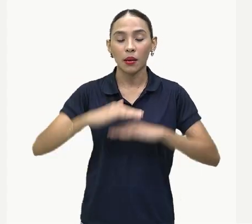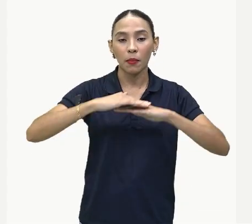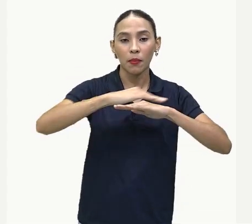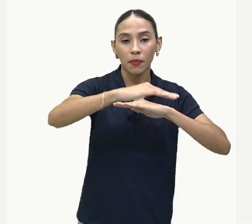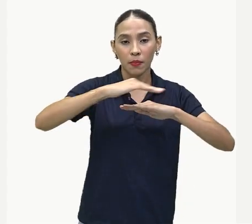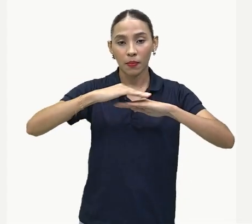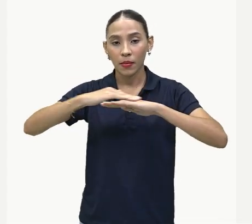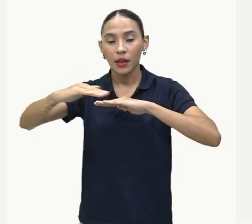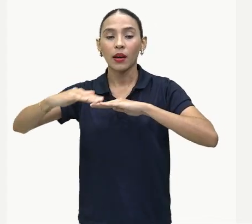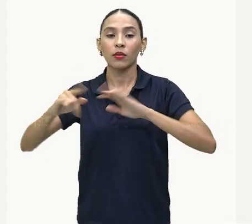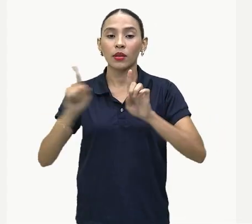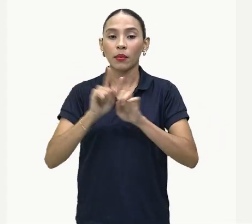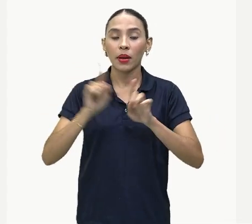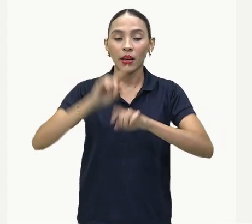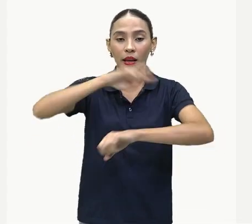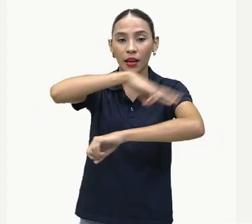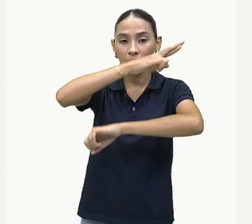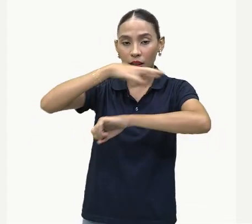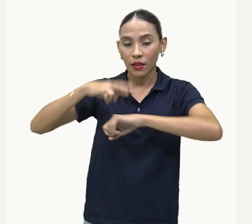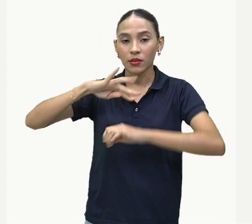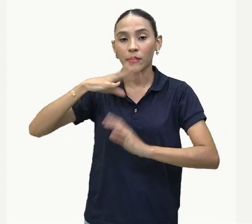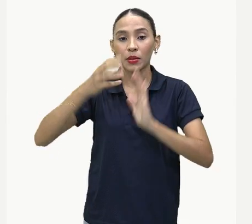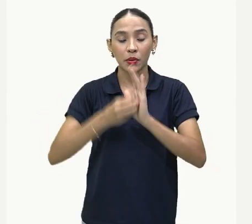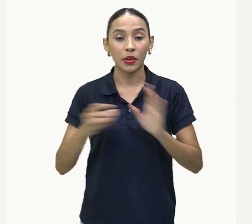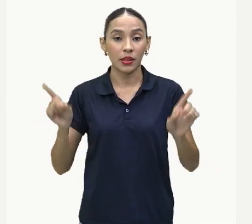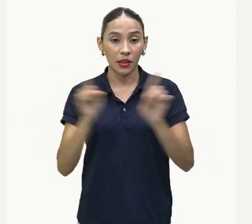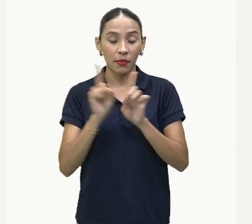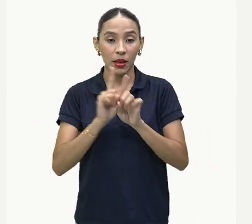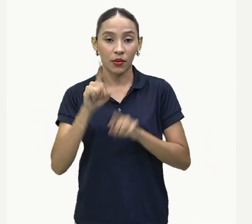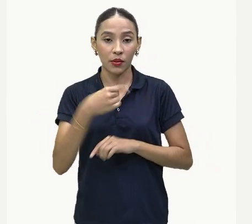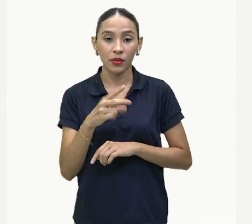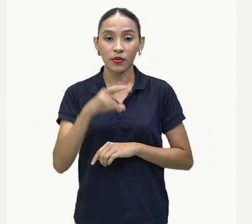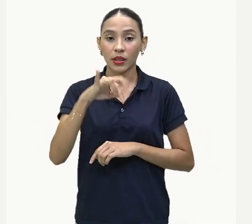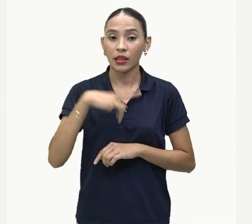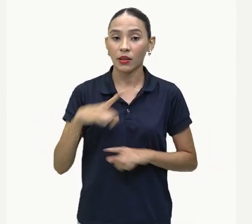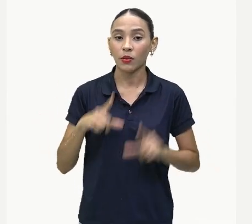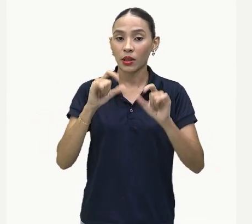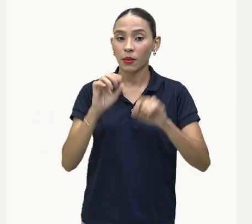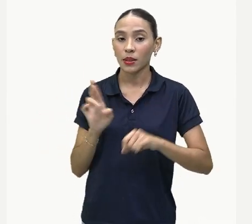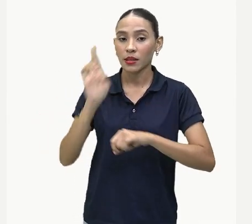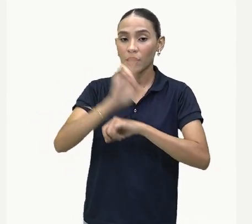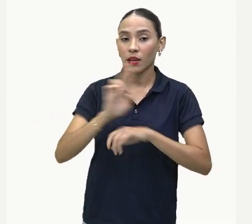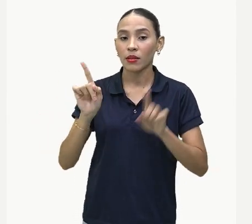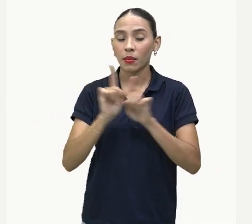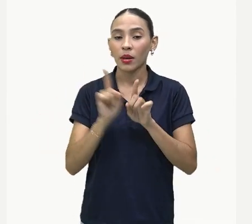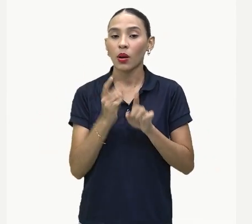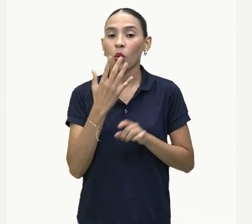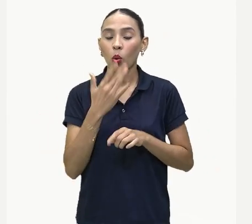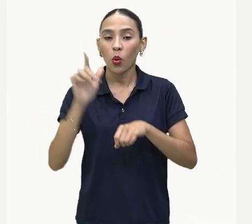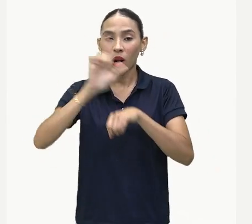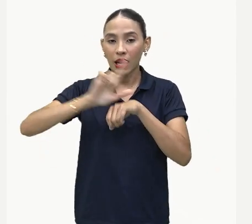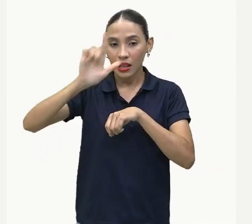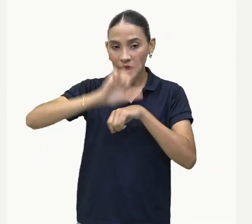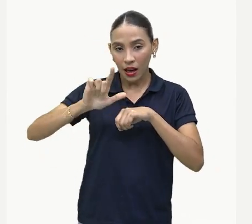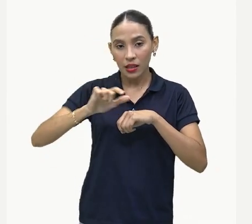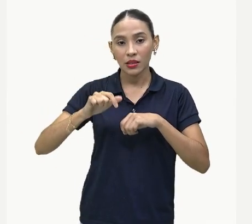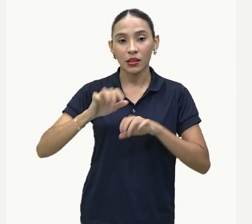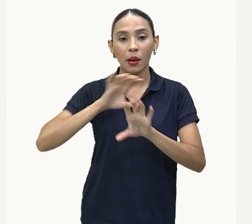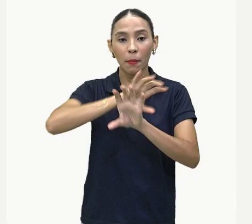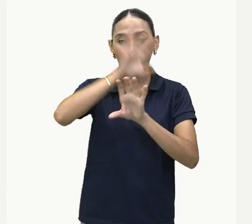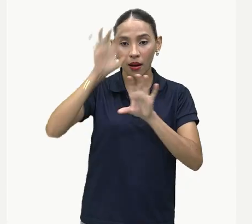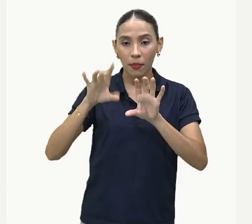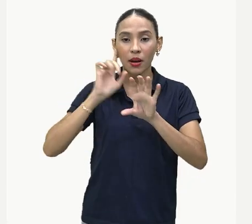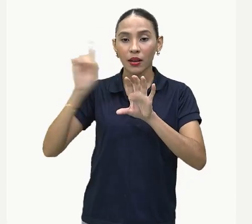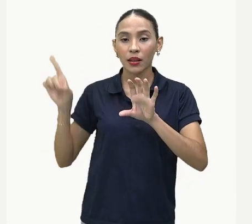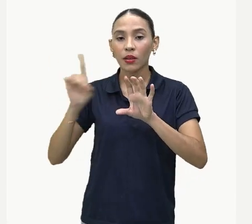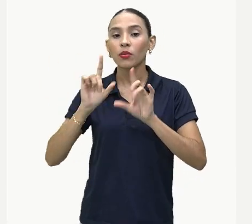fazem parte aí do relevo amazônico. E também nós vamos ter, representado aí pela cor lilás no nosso mapa,